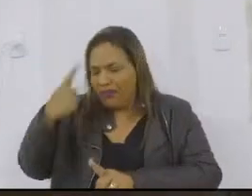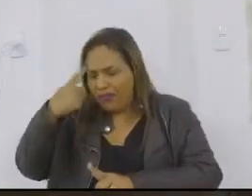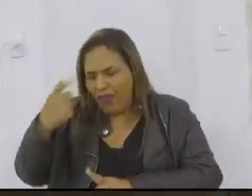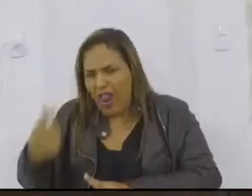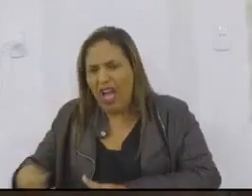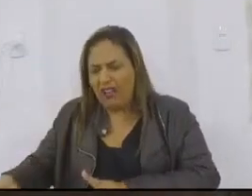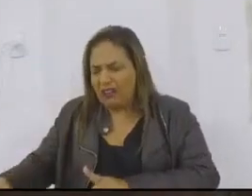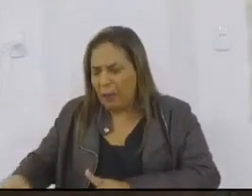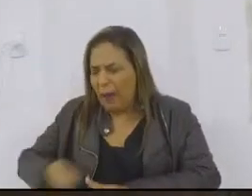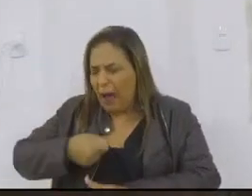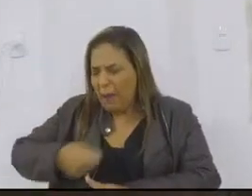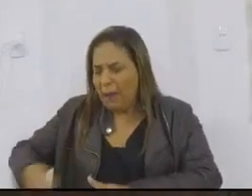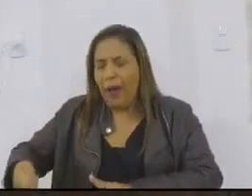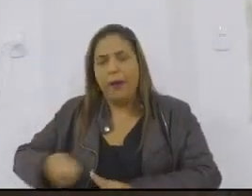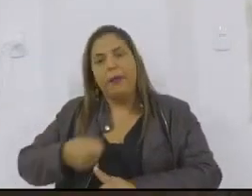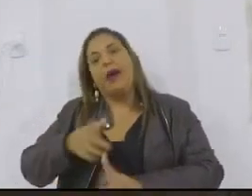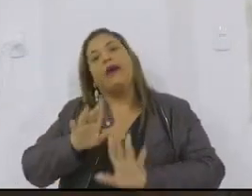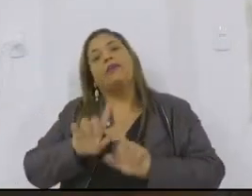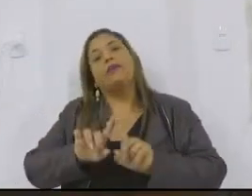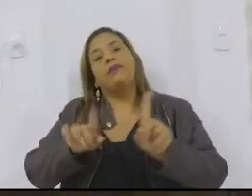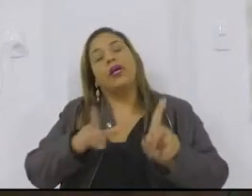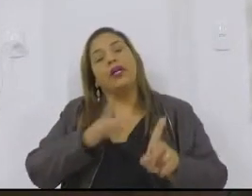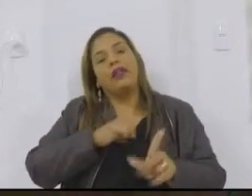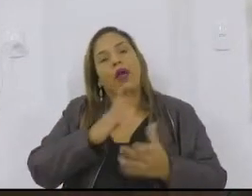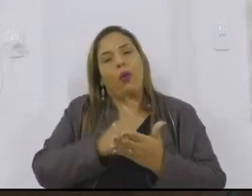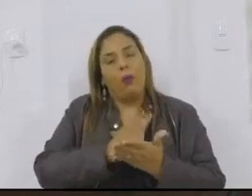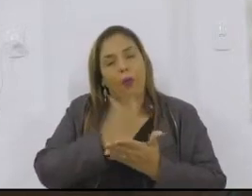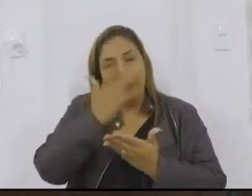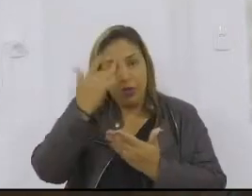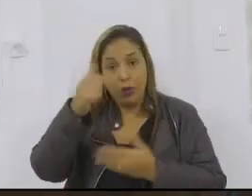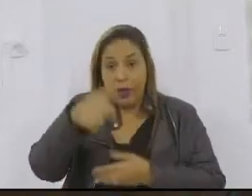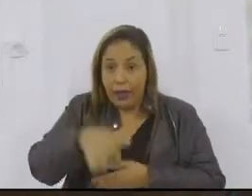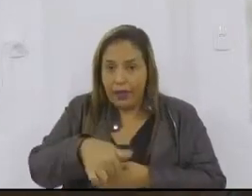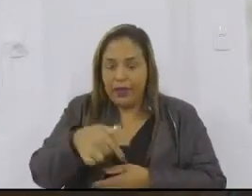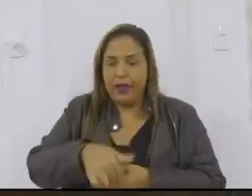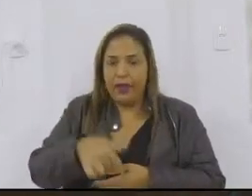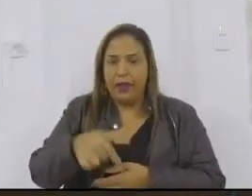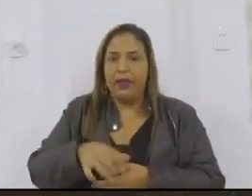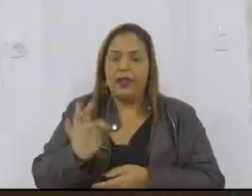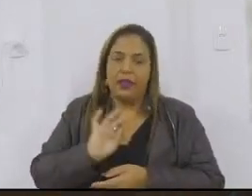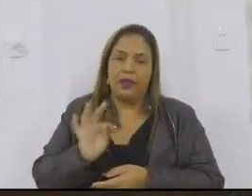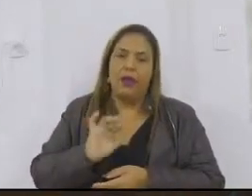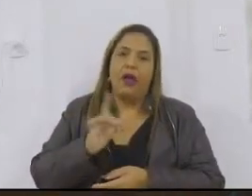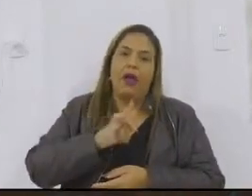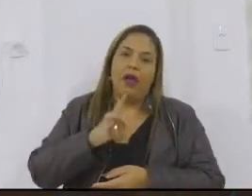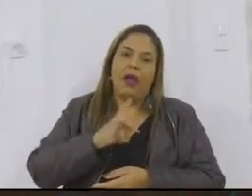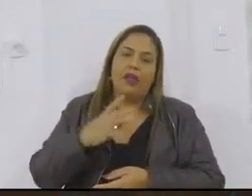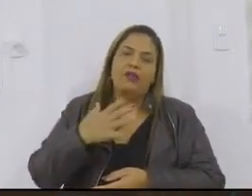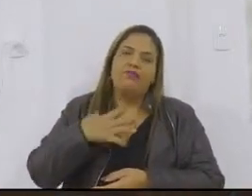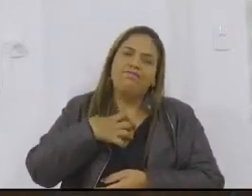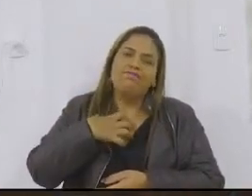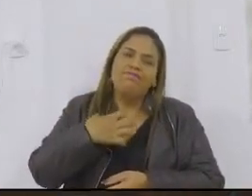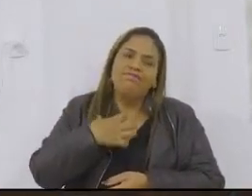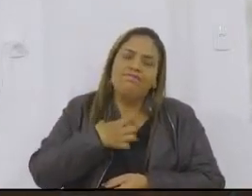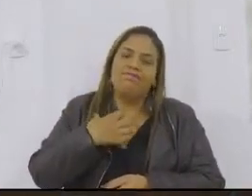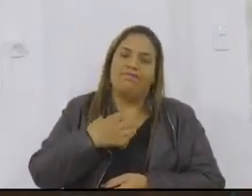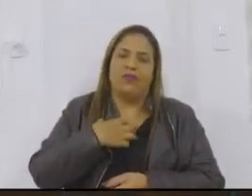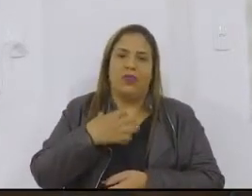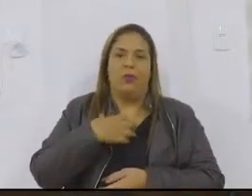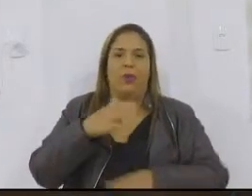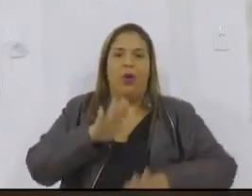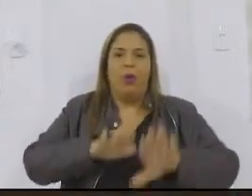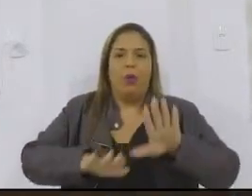que têm esse espírito humanitário em relação aos animais, precisa o município de fato criar políticas públicas para proteger os animais e ainda